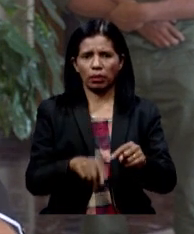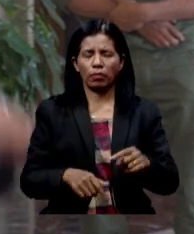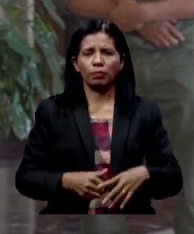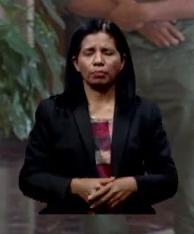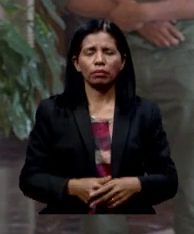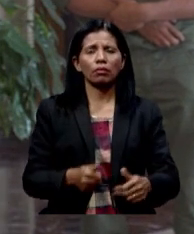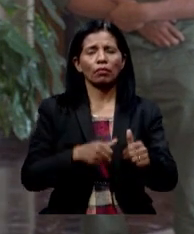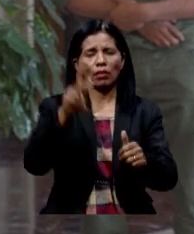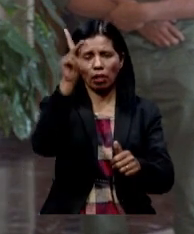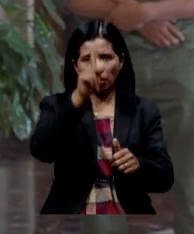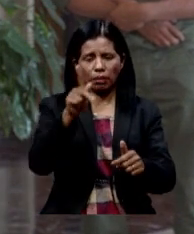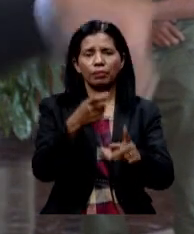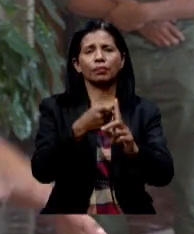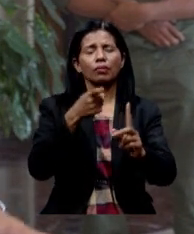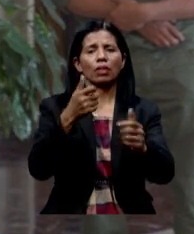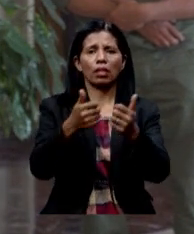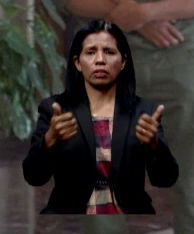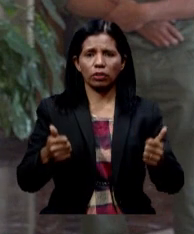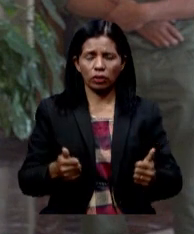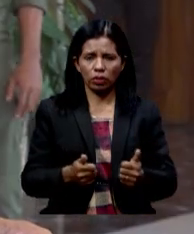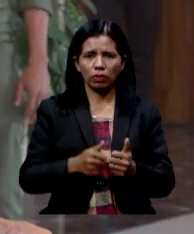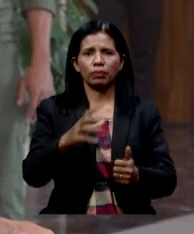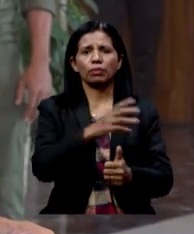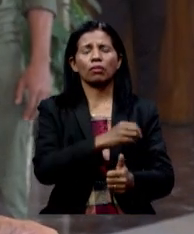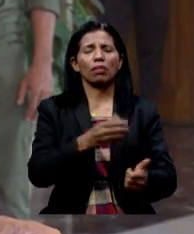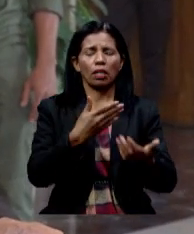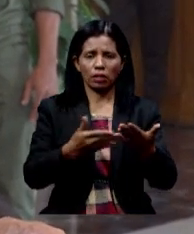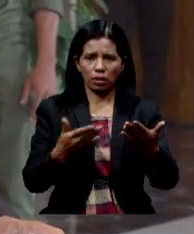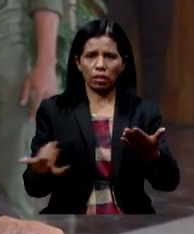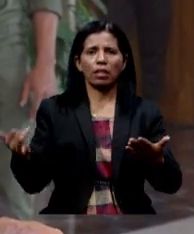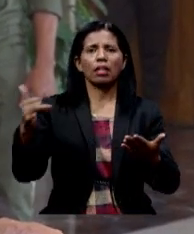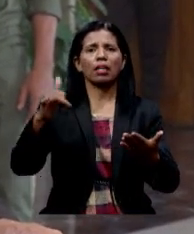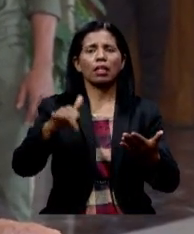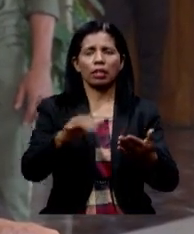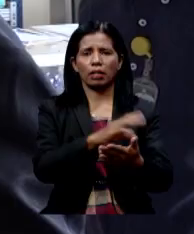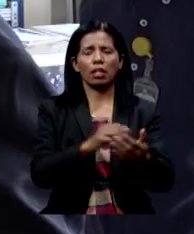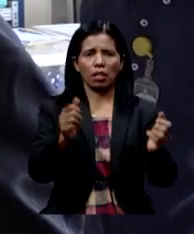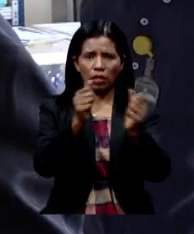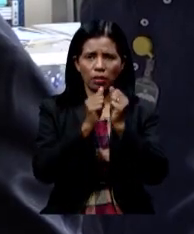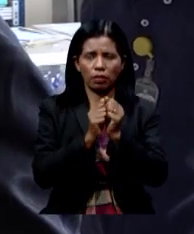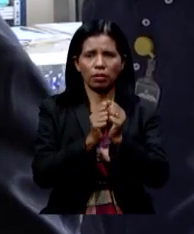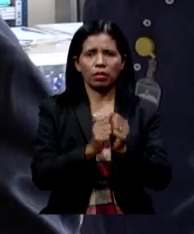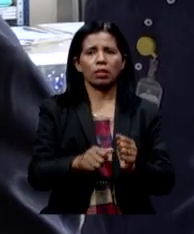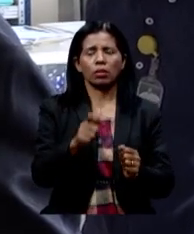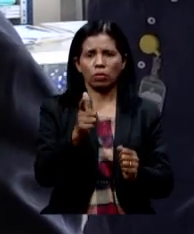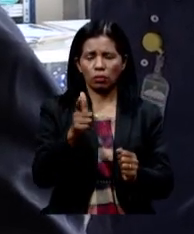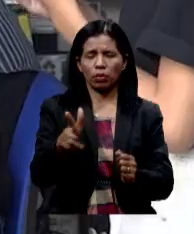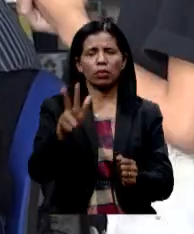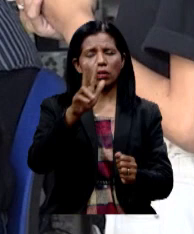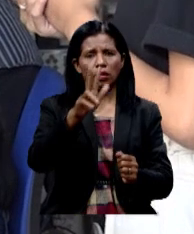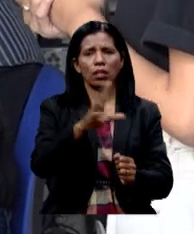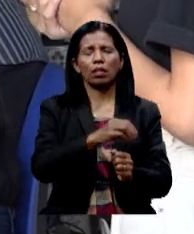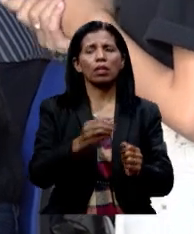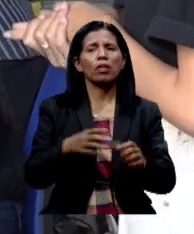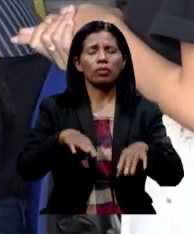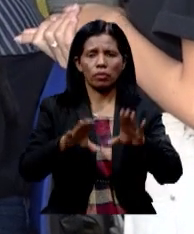Tir pesquisa, Rússia Associação Tane Consumidor, basa sang necessidade básica, hamutuk item ronuno recintolo, maca folin